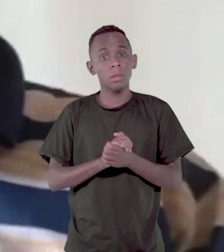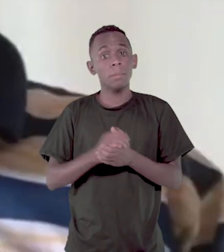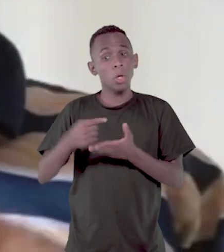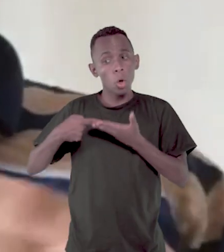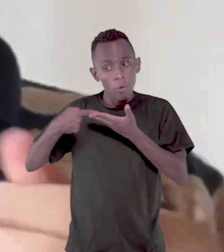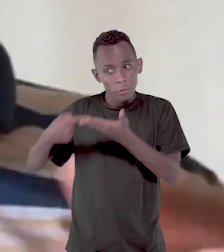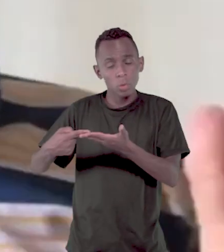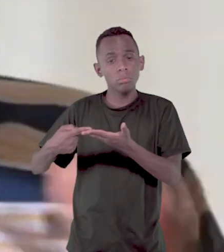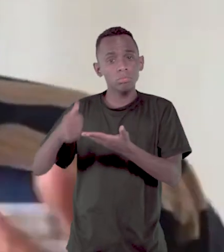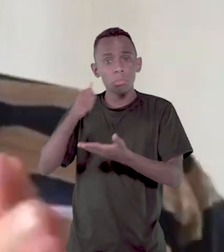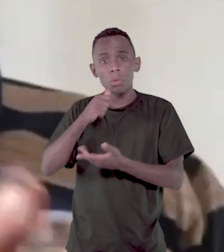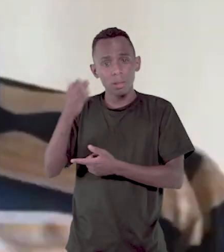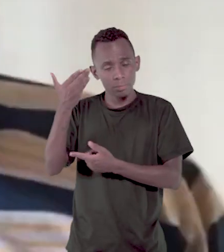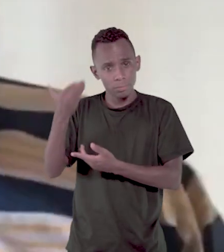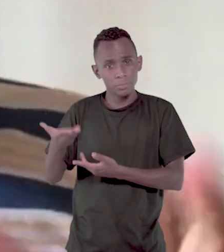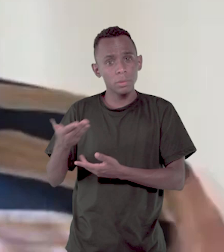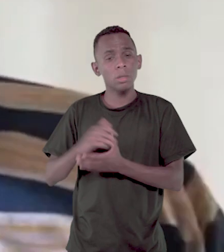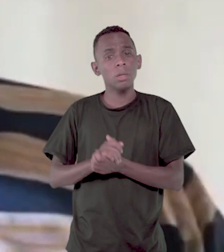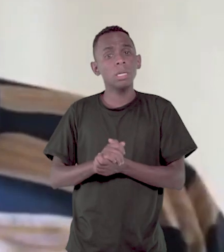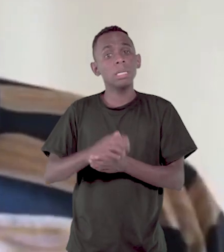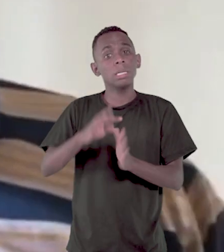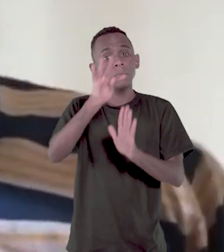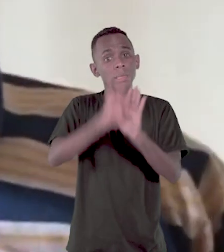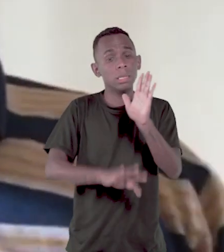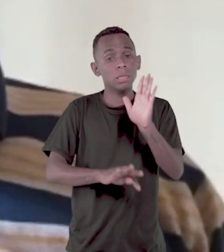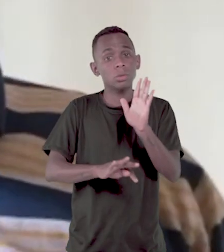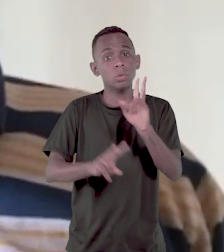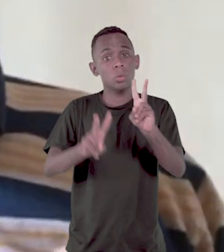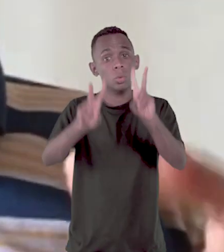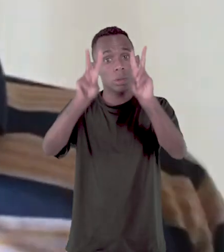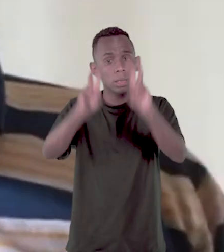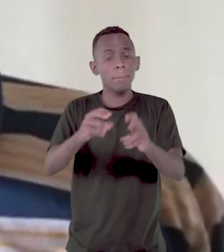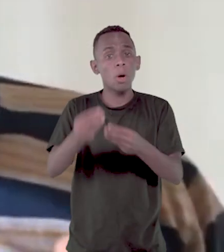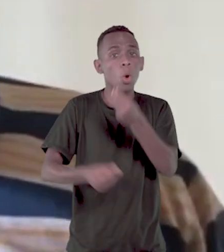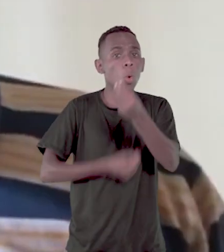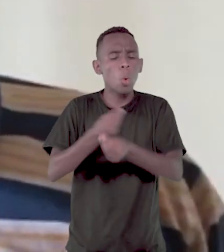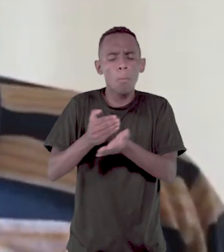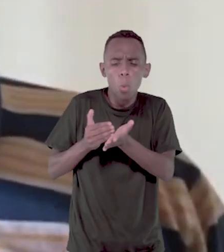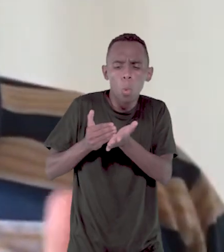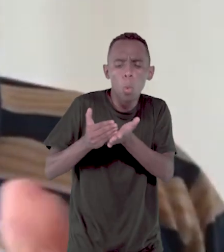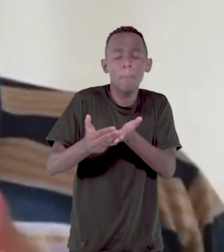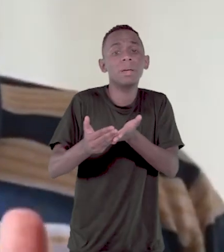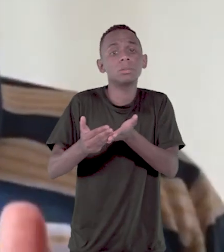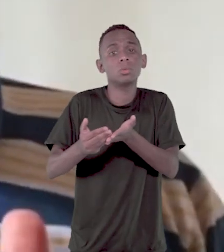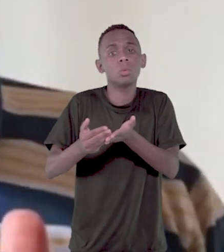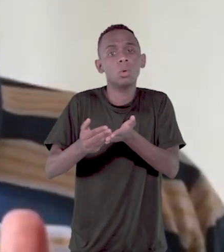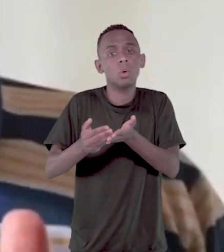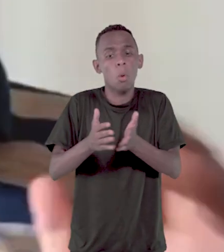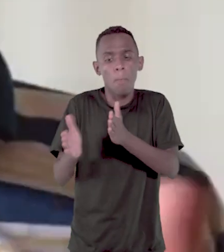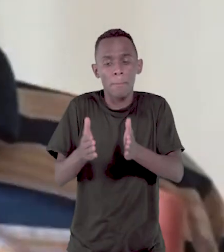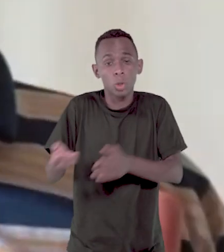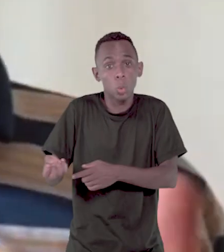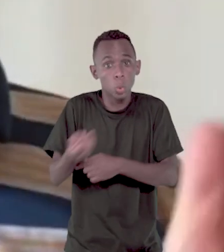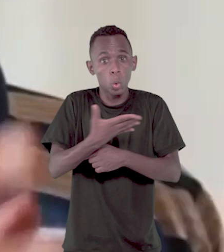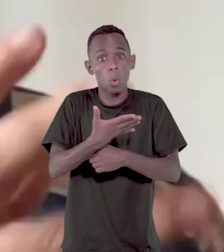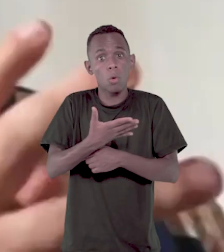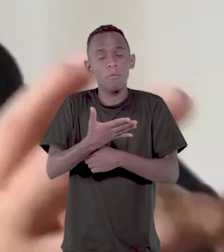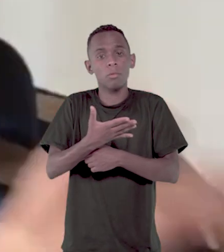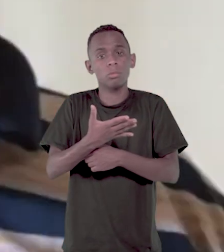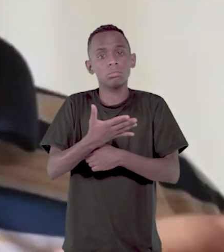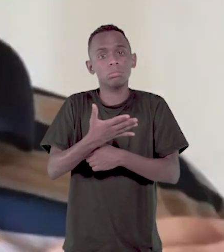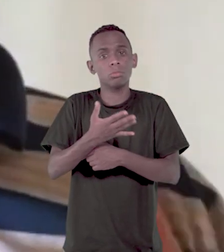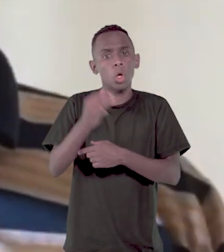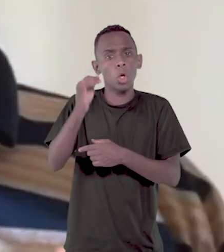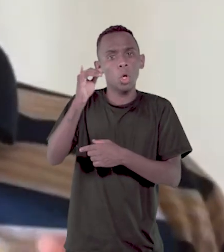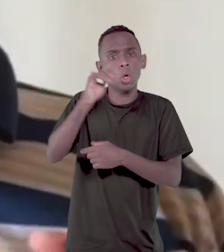1922-2022, e ela me convidou para escrever um texto sobre a penetração do modernismo no Rio de Janeiro, em Minas Gerais